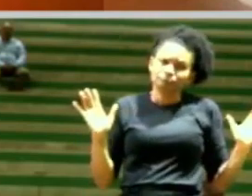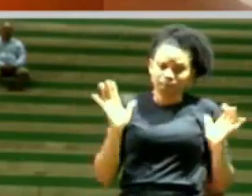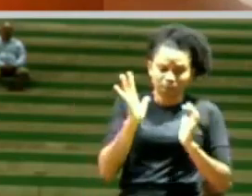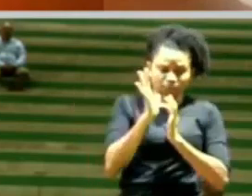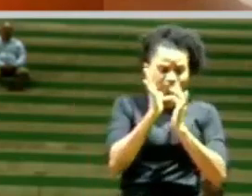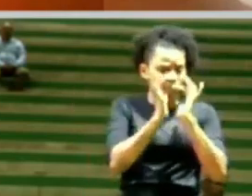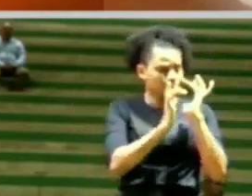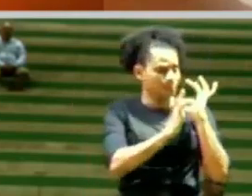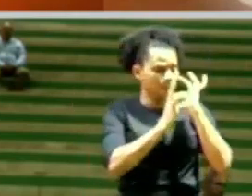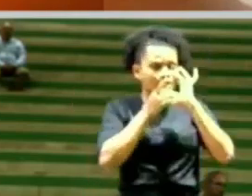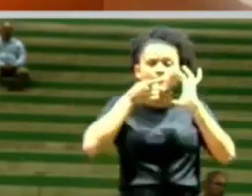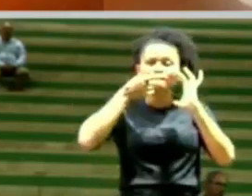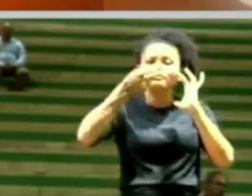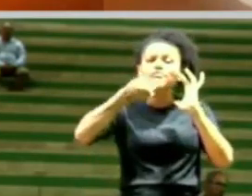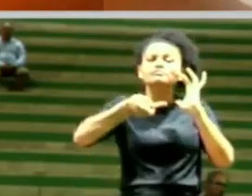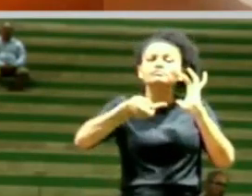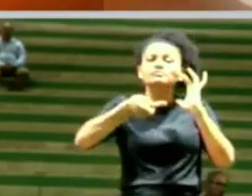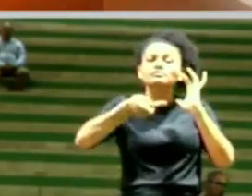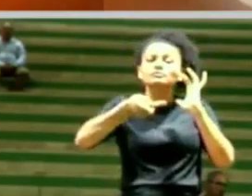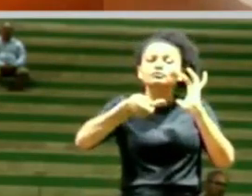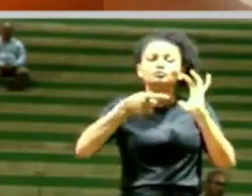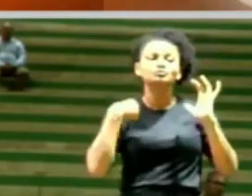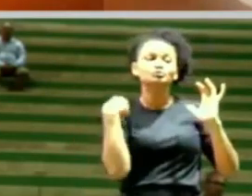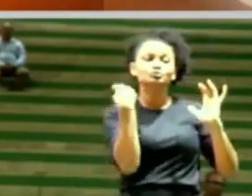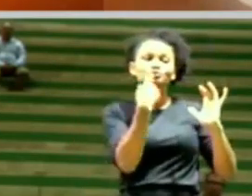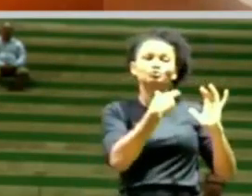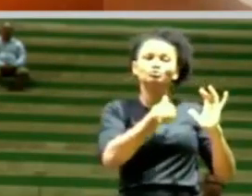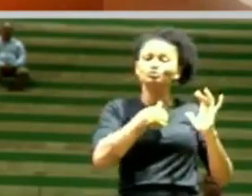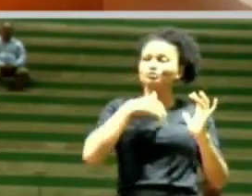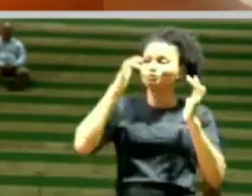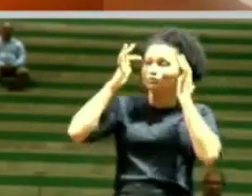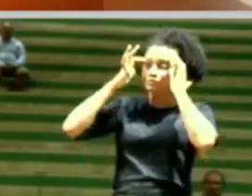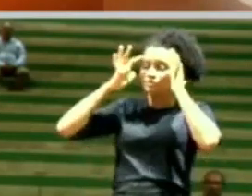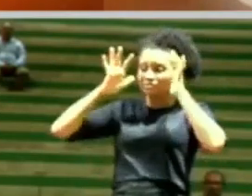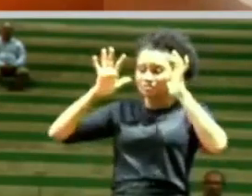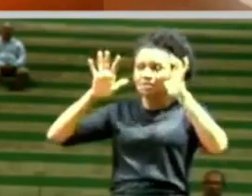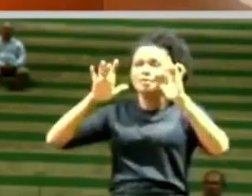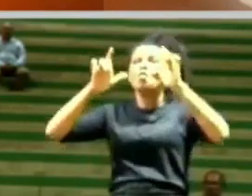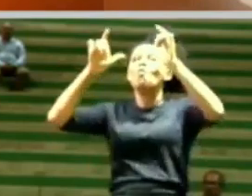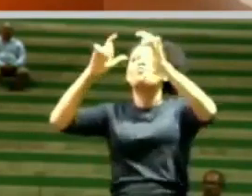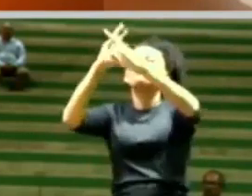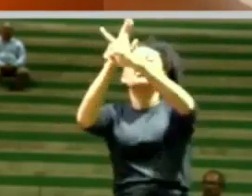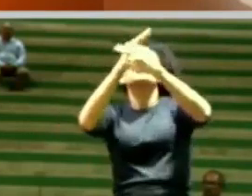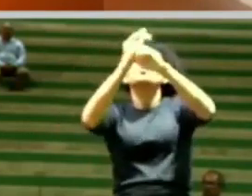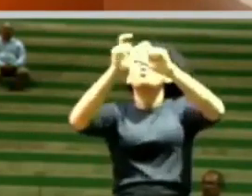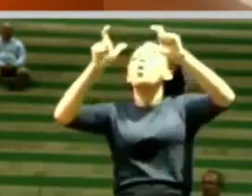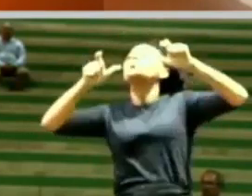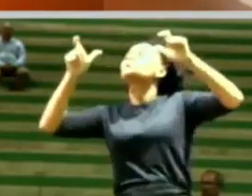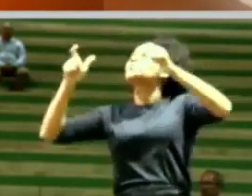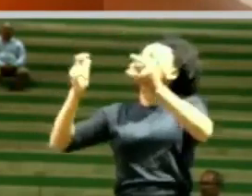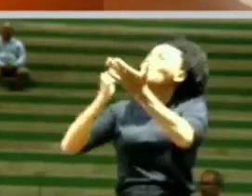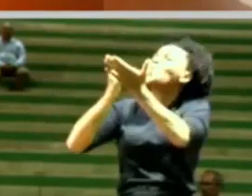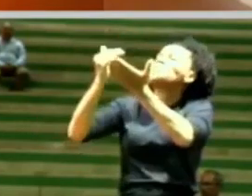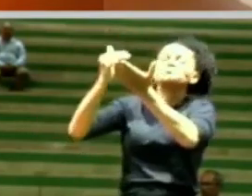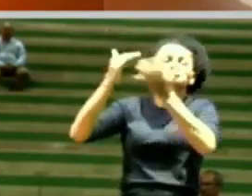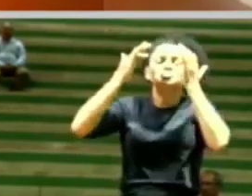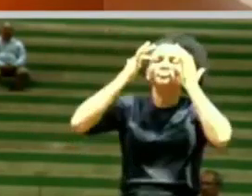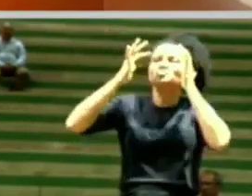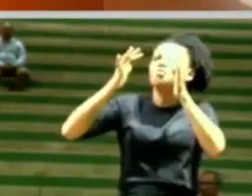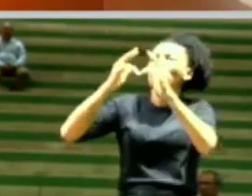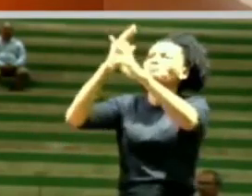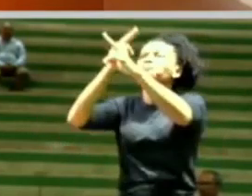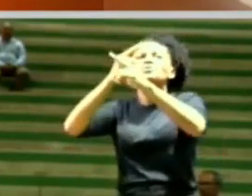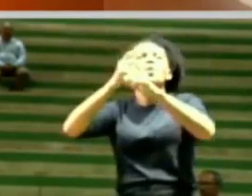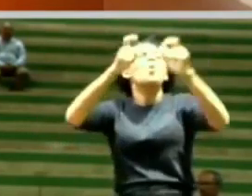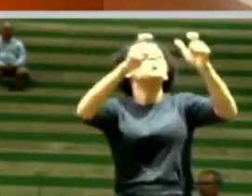Jesus não falou que nós não sabemos nem de onde vem o vento e nem para onde vai? Se eu não sei nem de onde vem